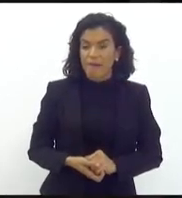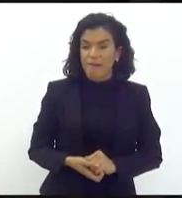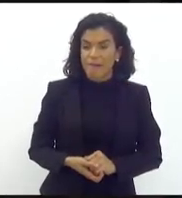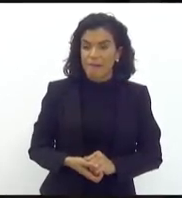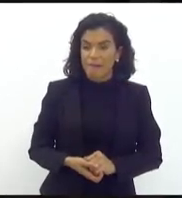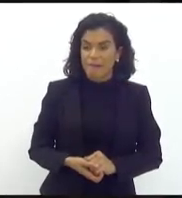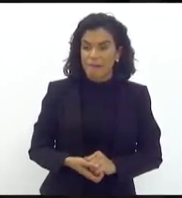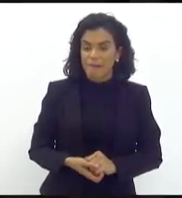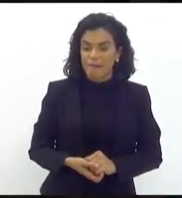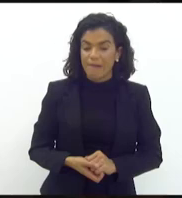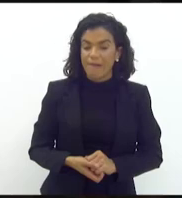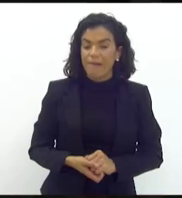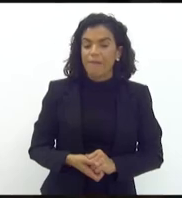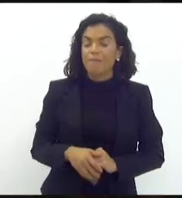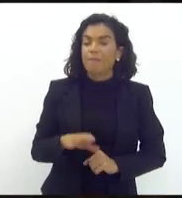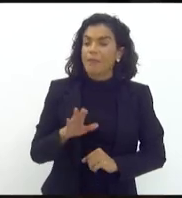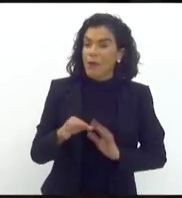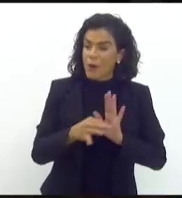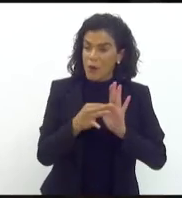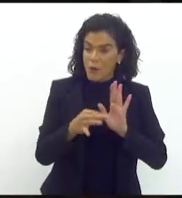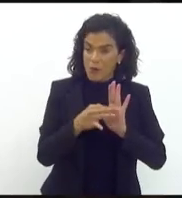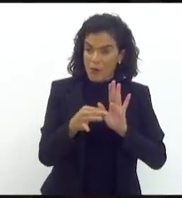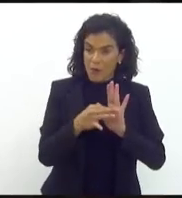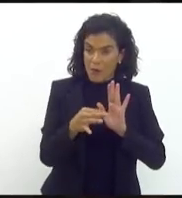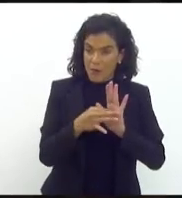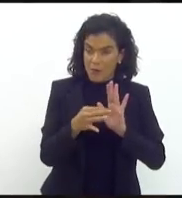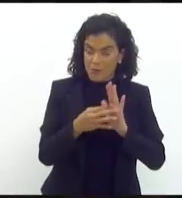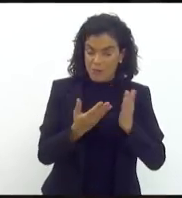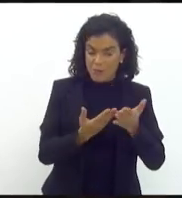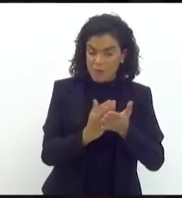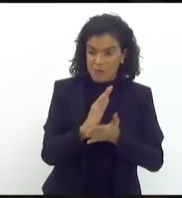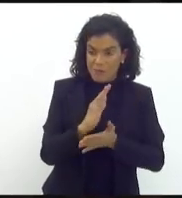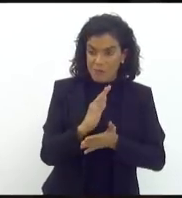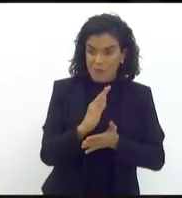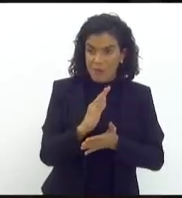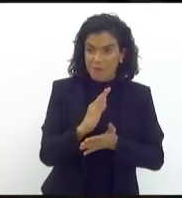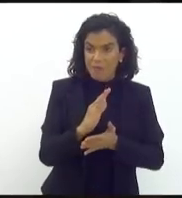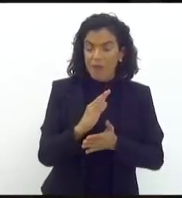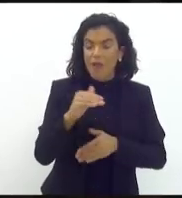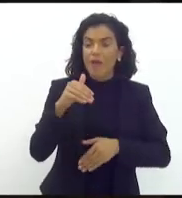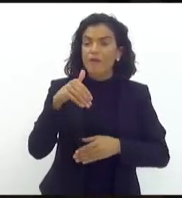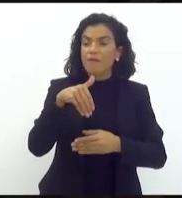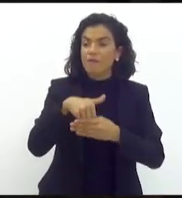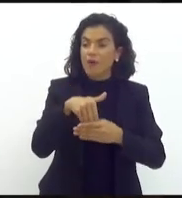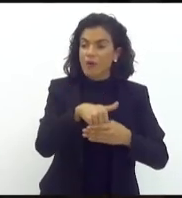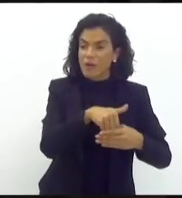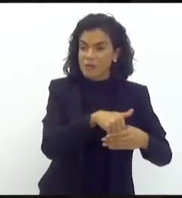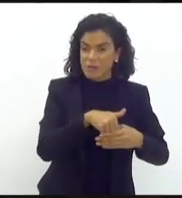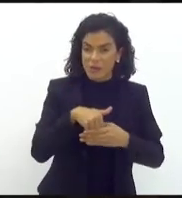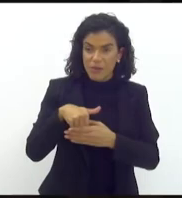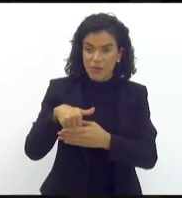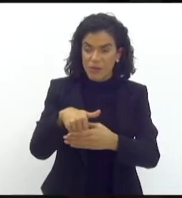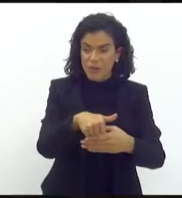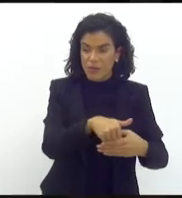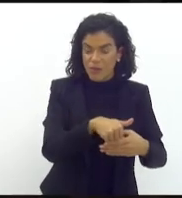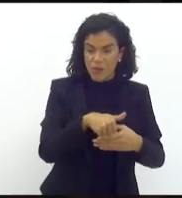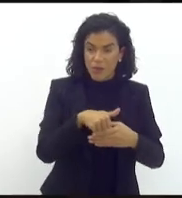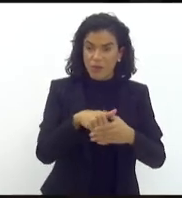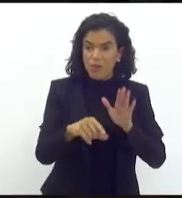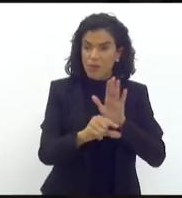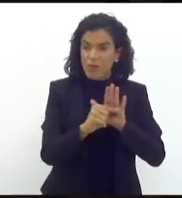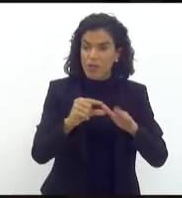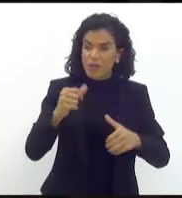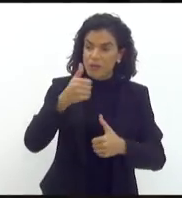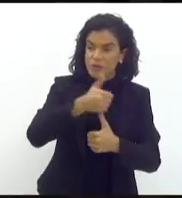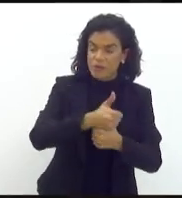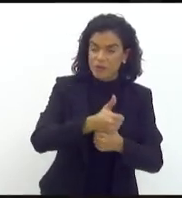com os pareceres emitidos em votação a votação do substitutivo